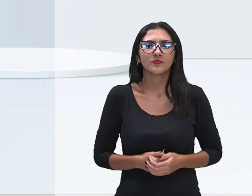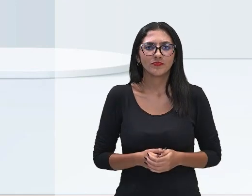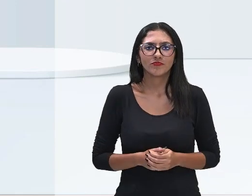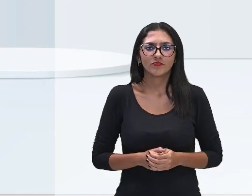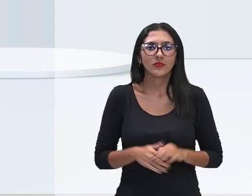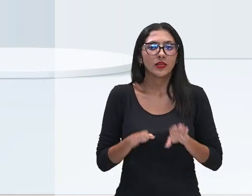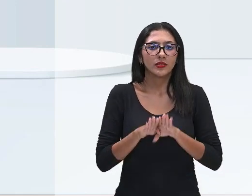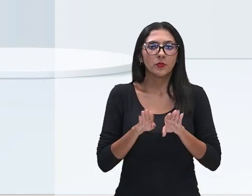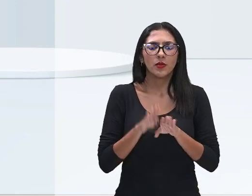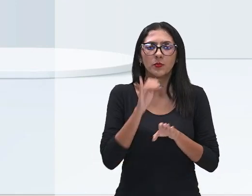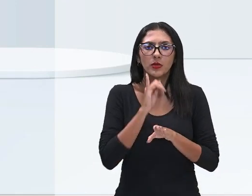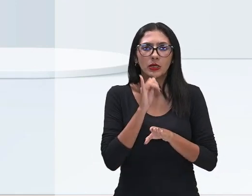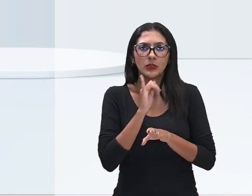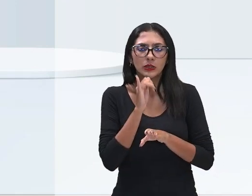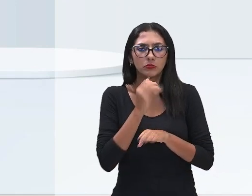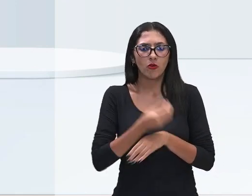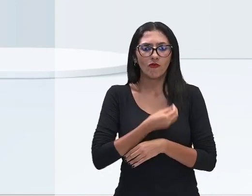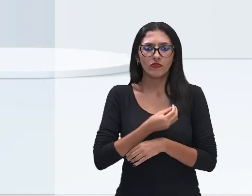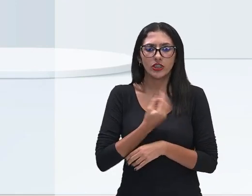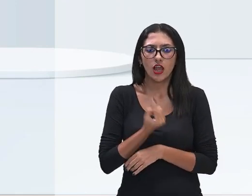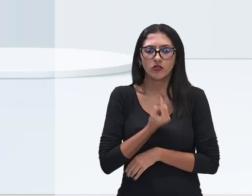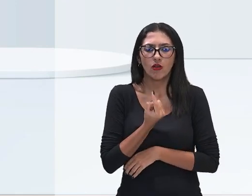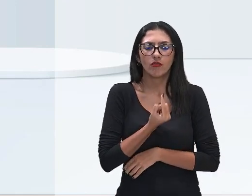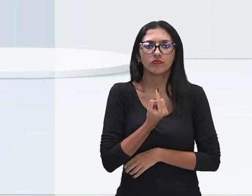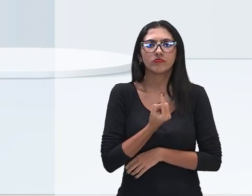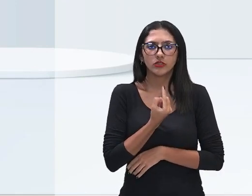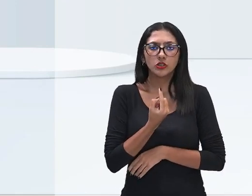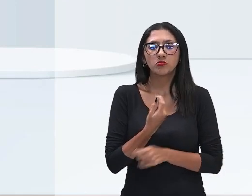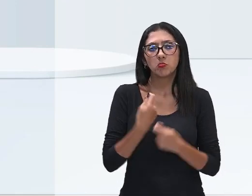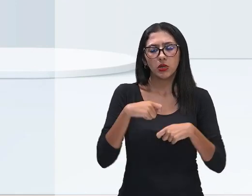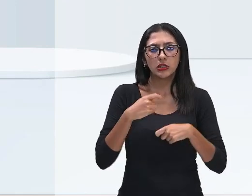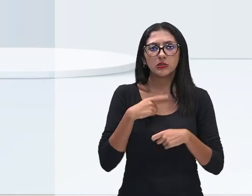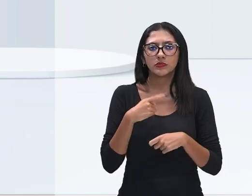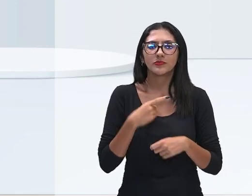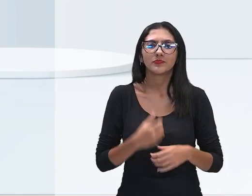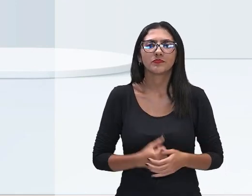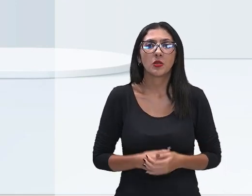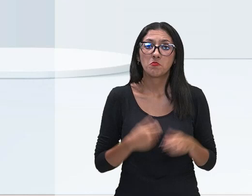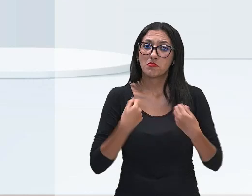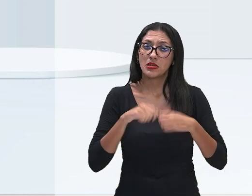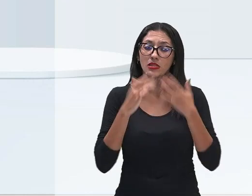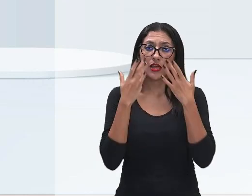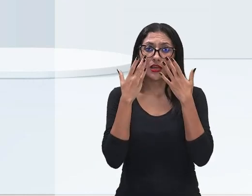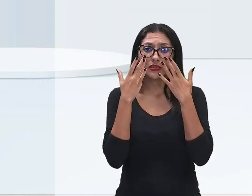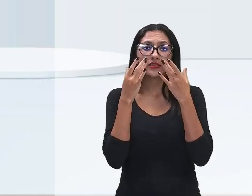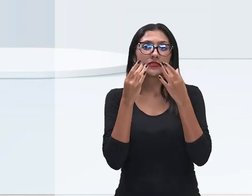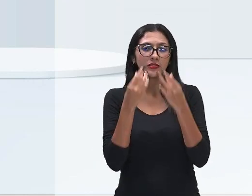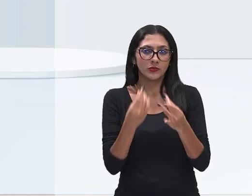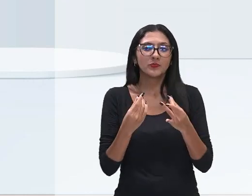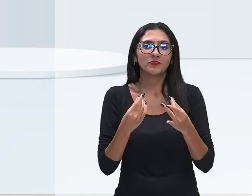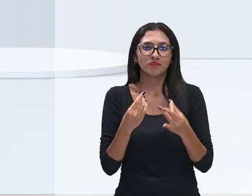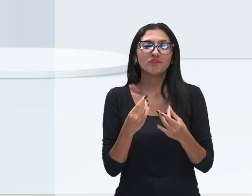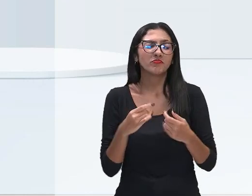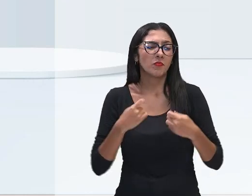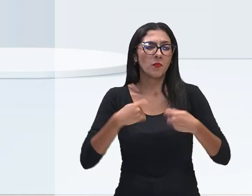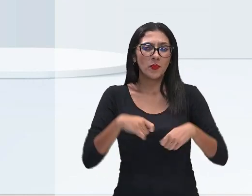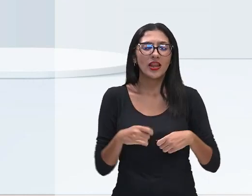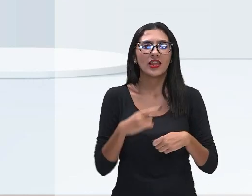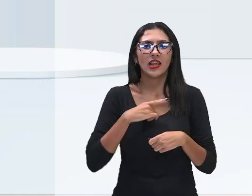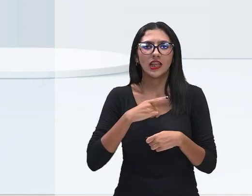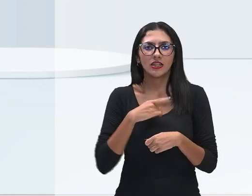sendo observados de perto, tá? Prestem muita atenção nisso, porque a gente tem que ter